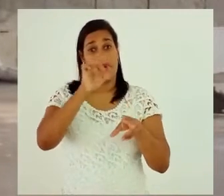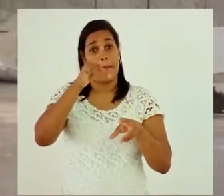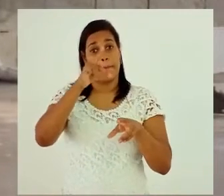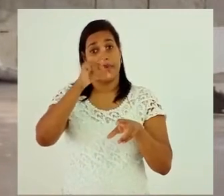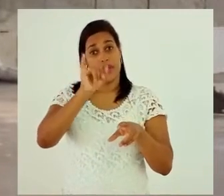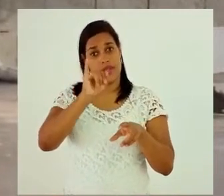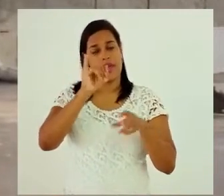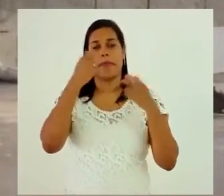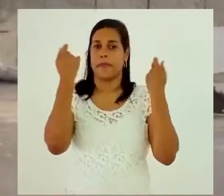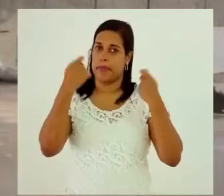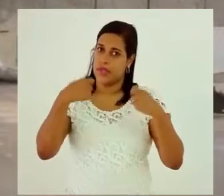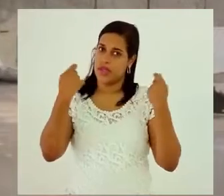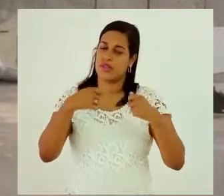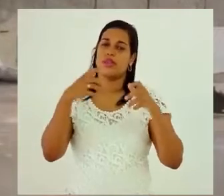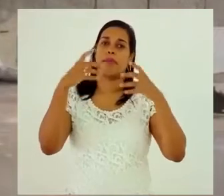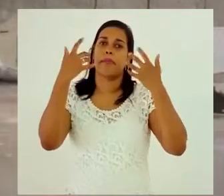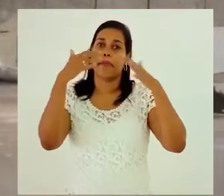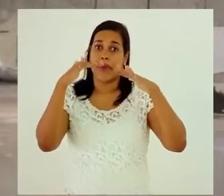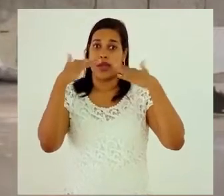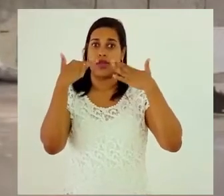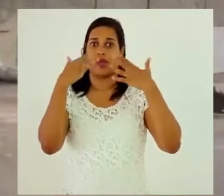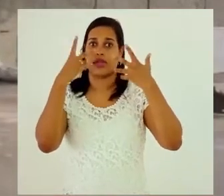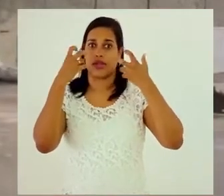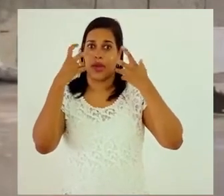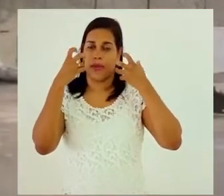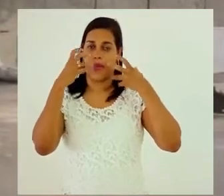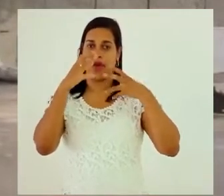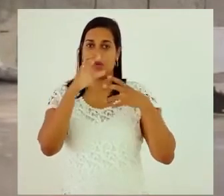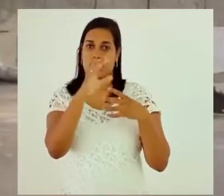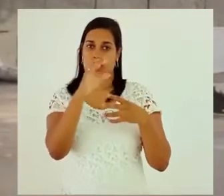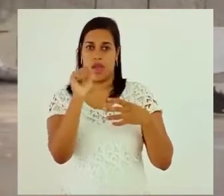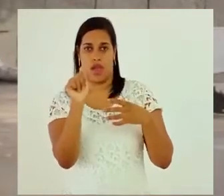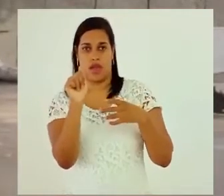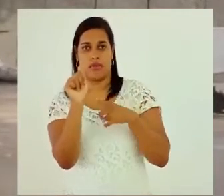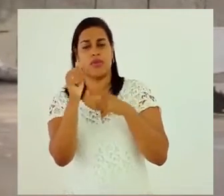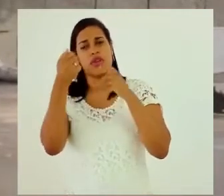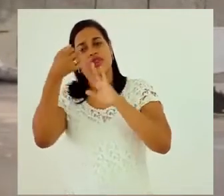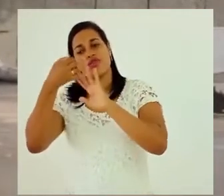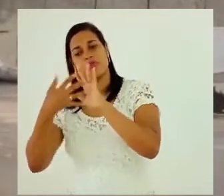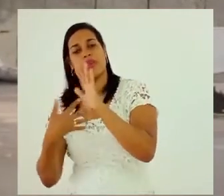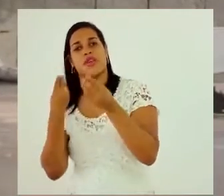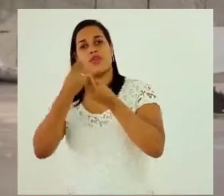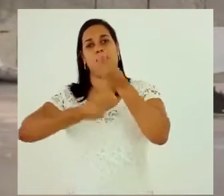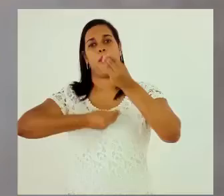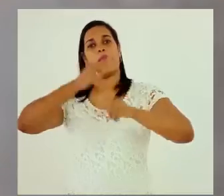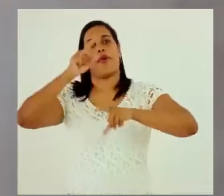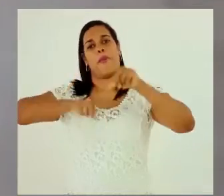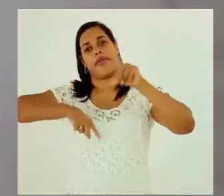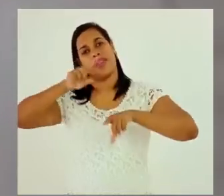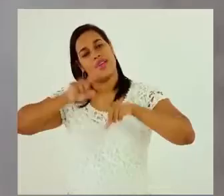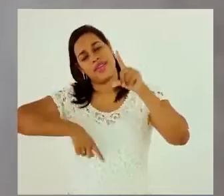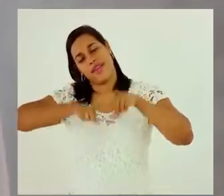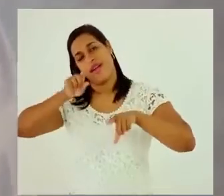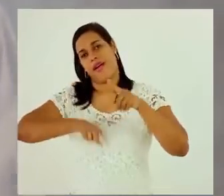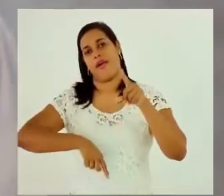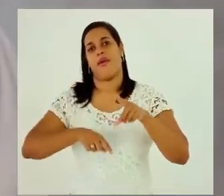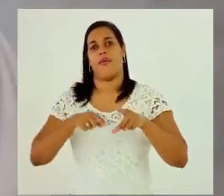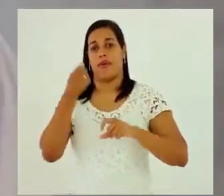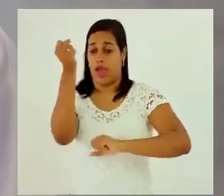número apenas, o CA é um certificado completo com toda a descrição do equipamento. Então, o primeiro passo é